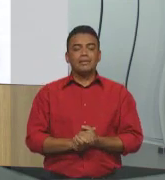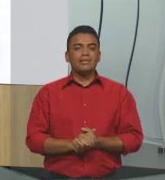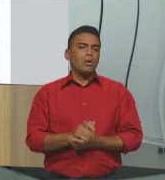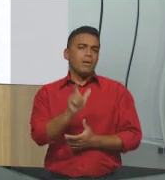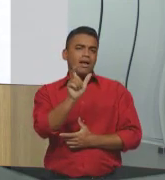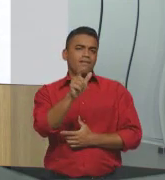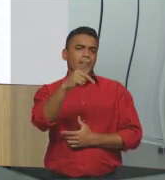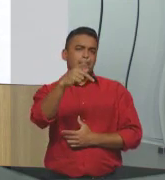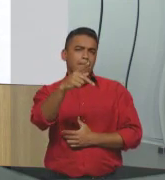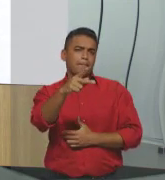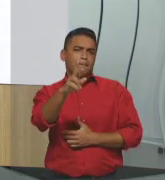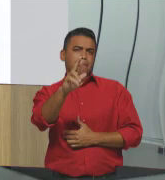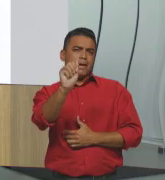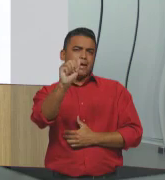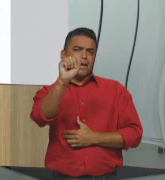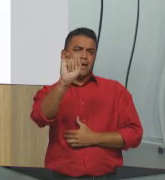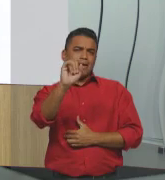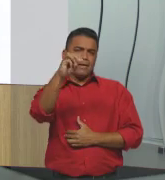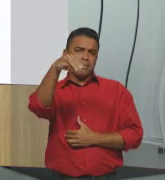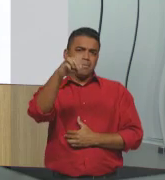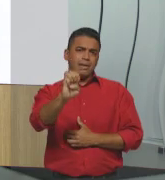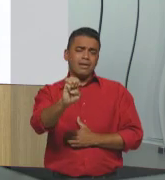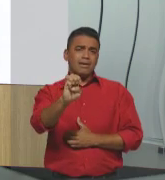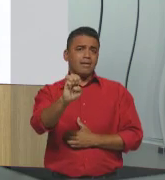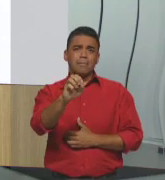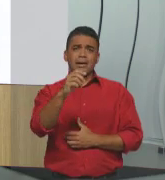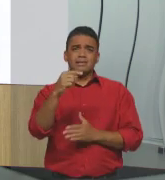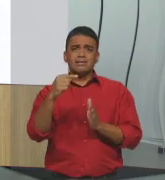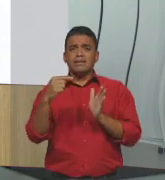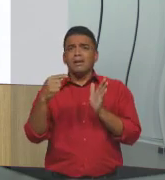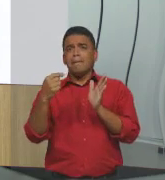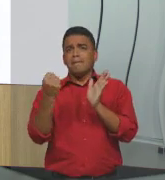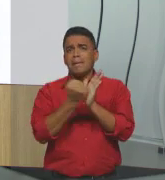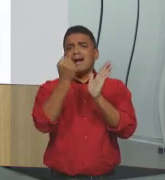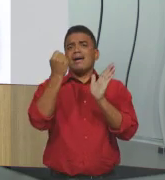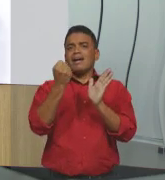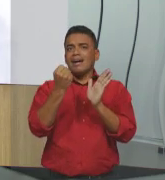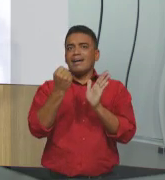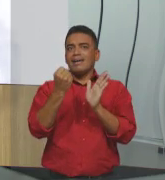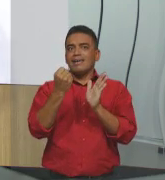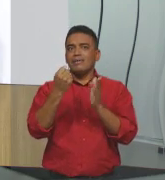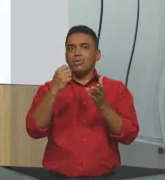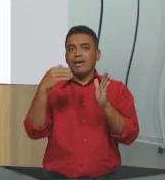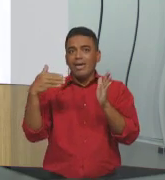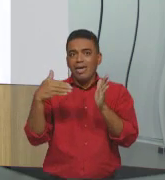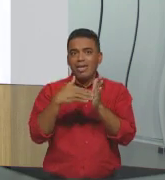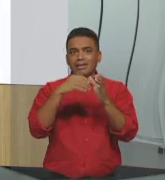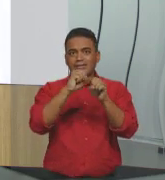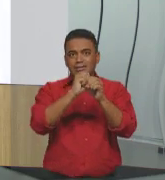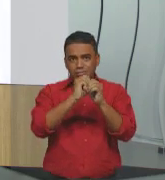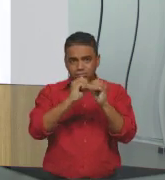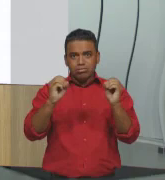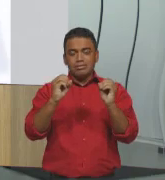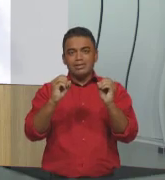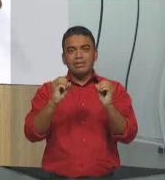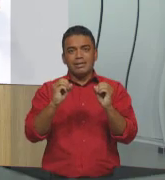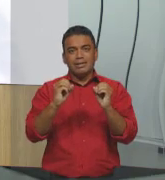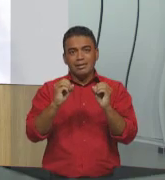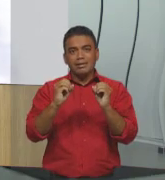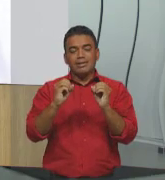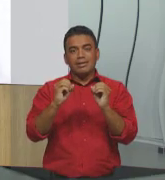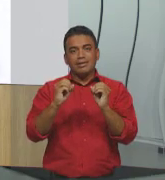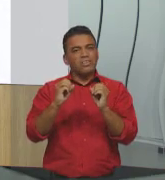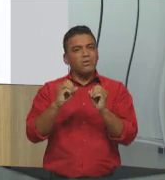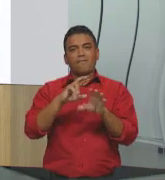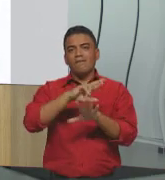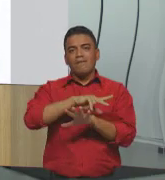Essa unidade, como se fosse um marcador, que depois eu vou utilizar essa enzima de restrição para estar cortando. Vários nucleotídeos